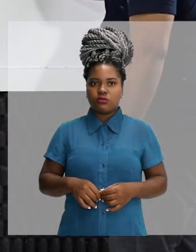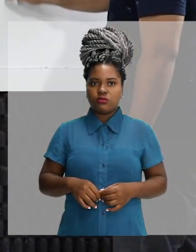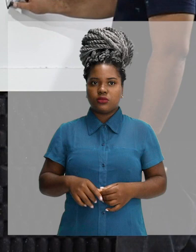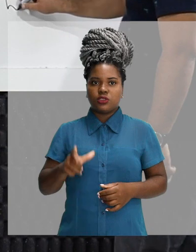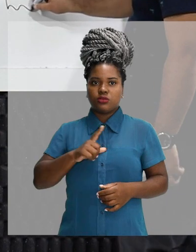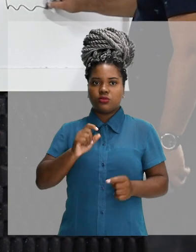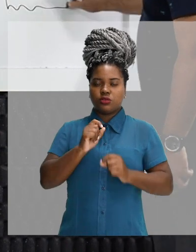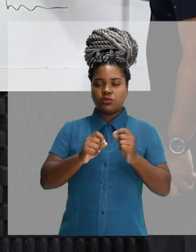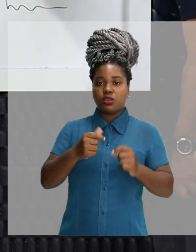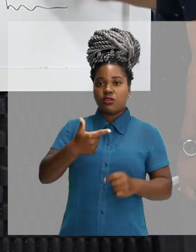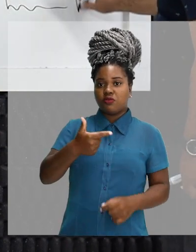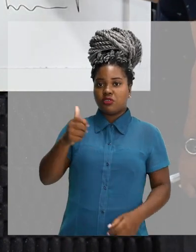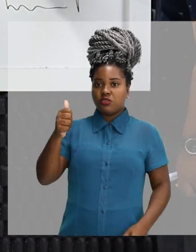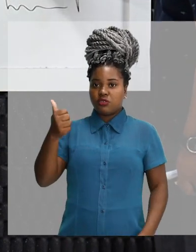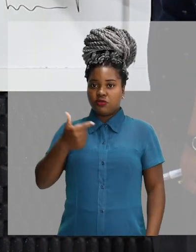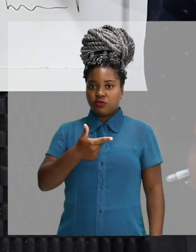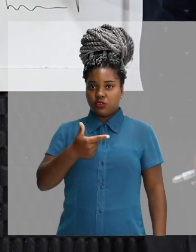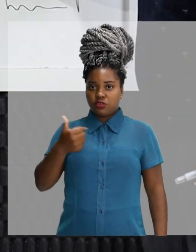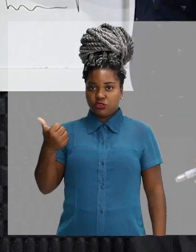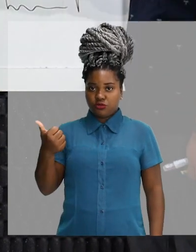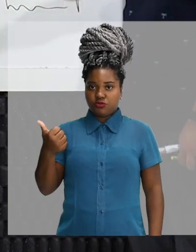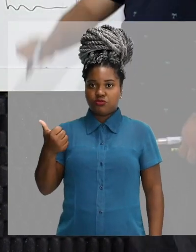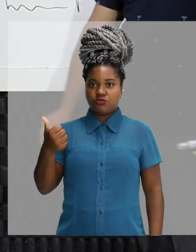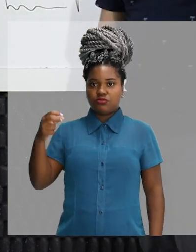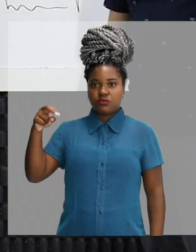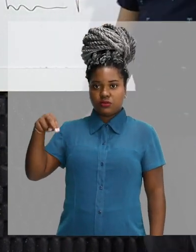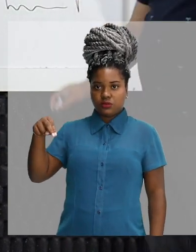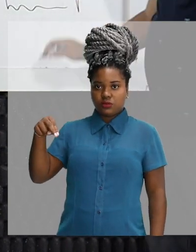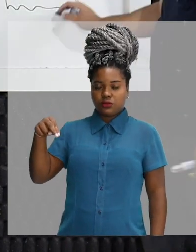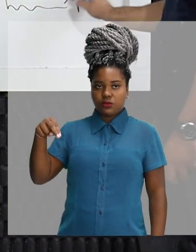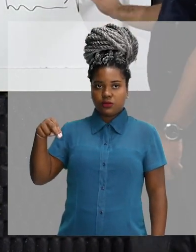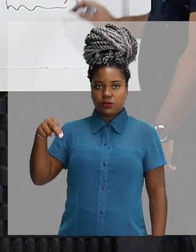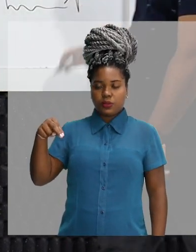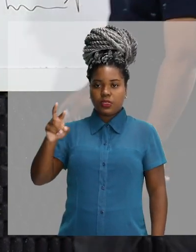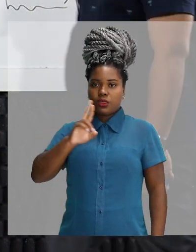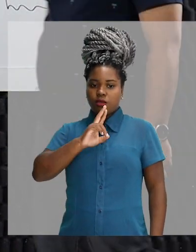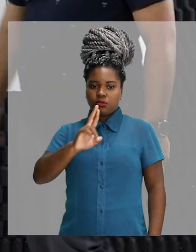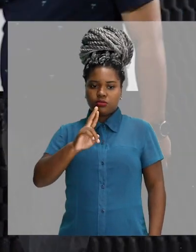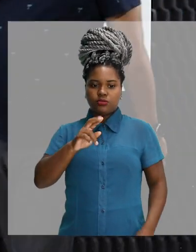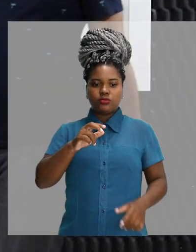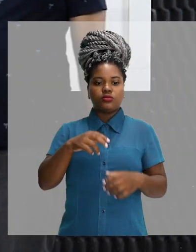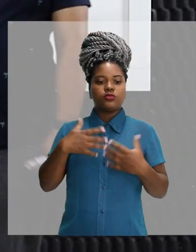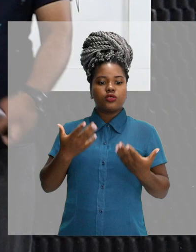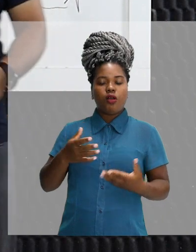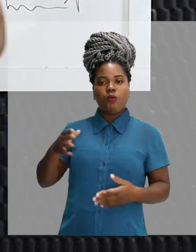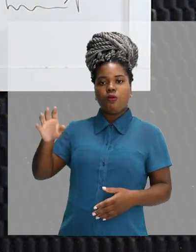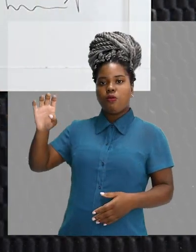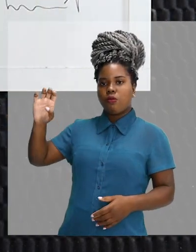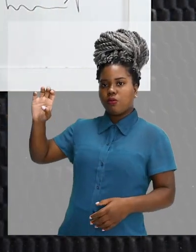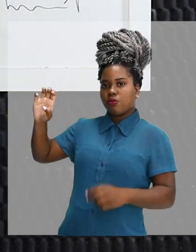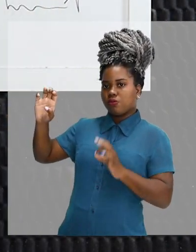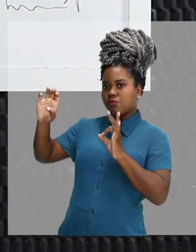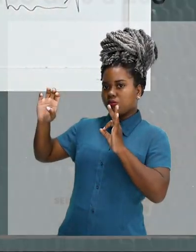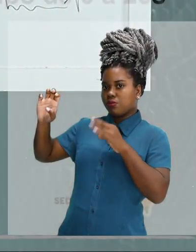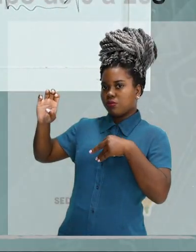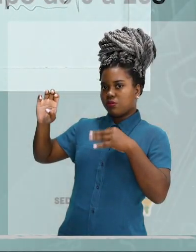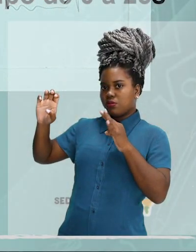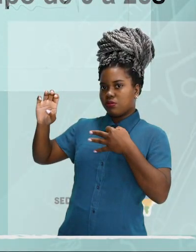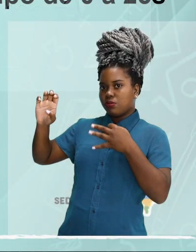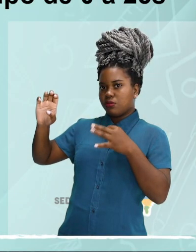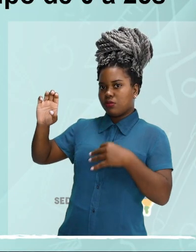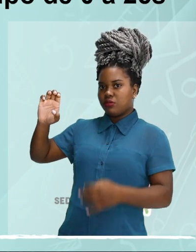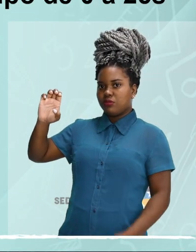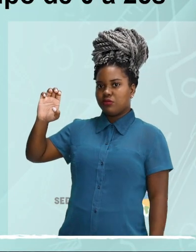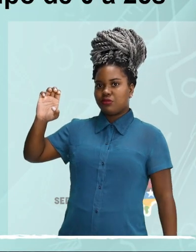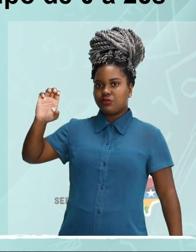Nós temos o 21 newtons. Então, a resposta será a letra